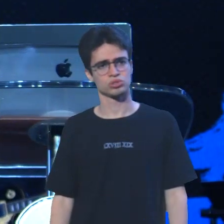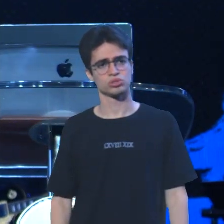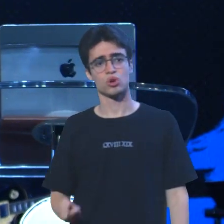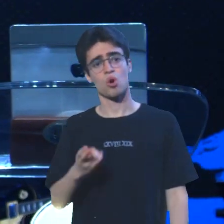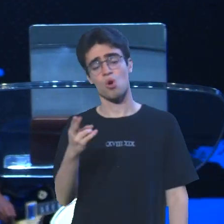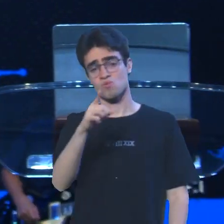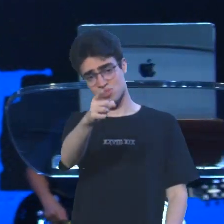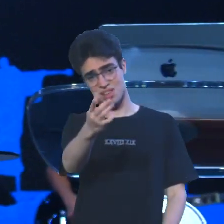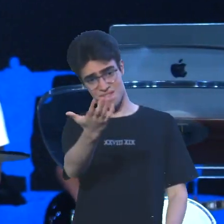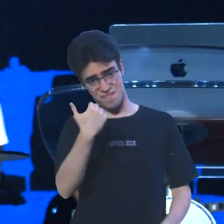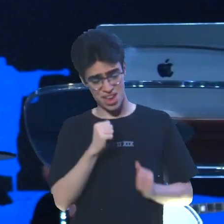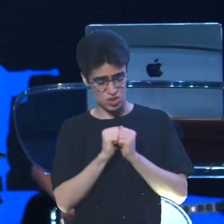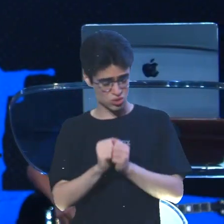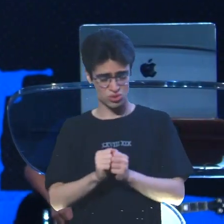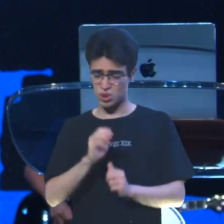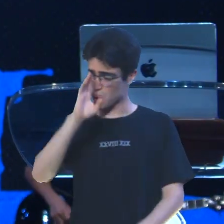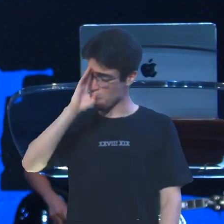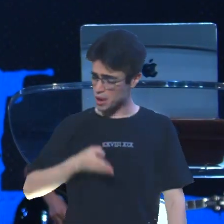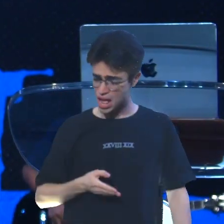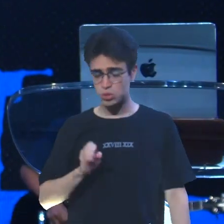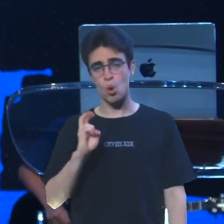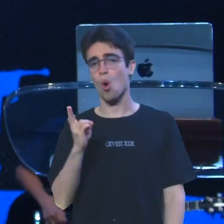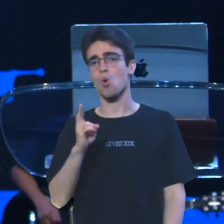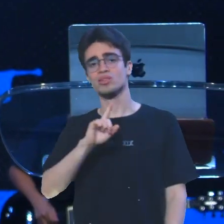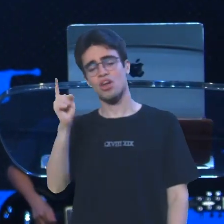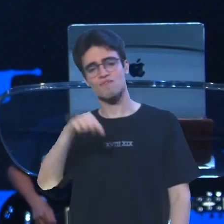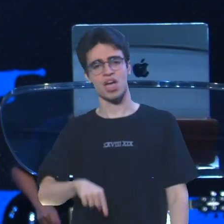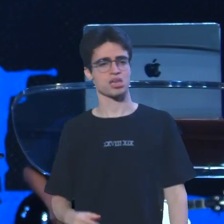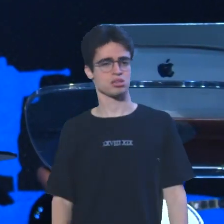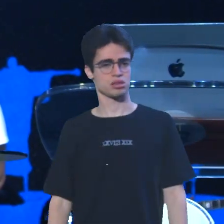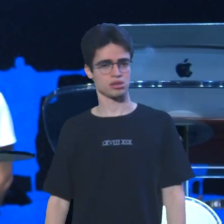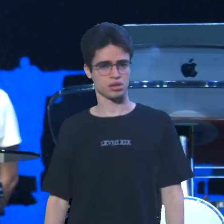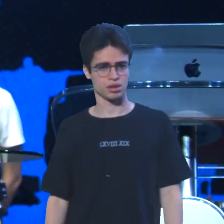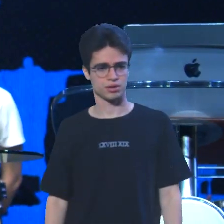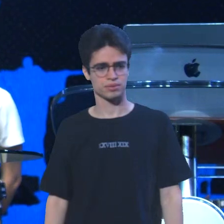vem comigo por completo, ou não vem.